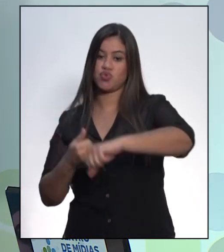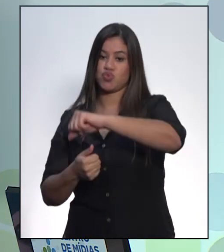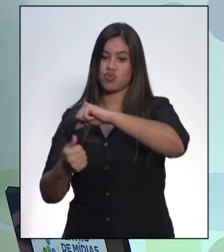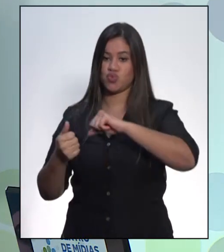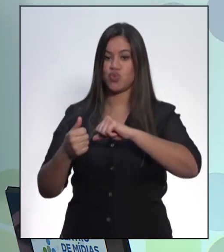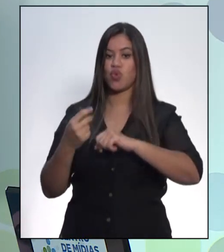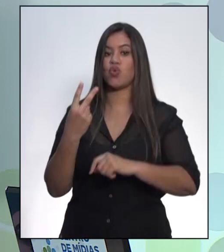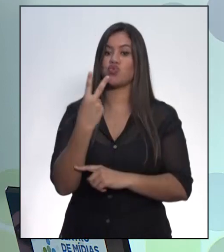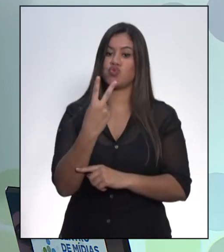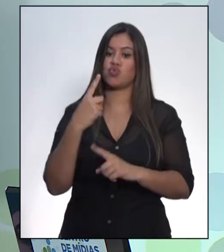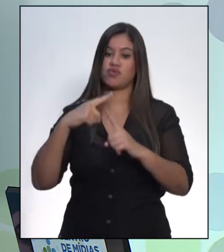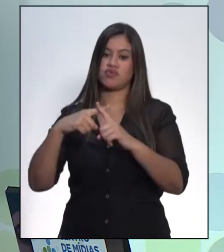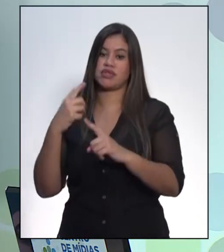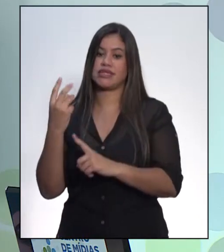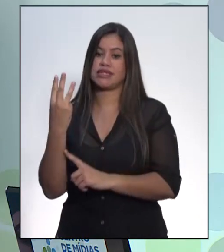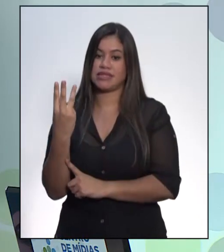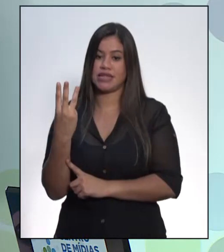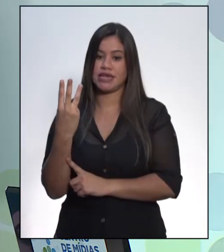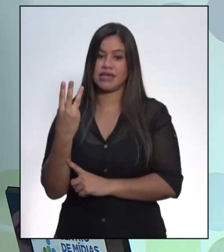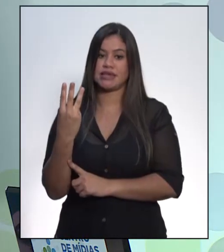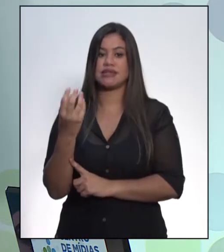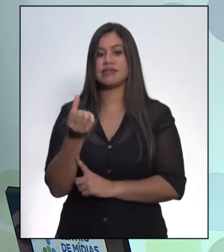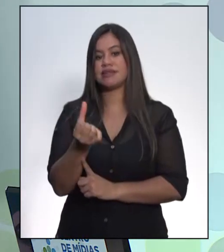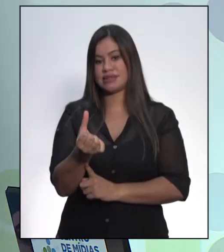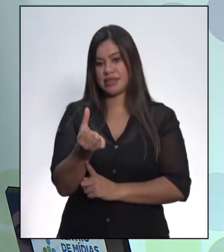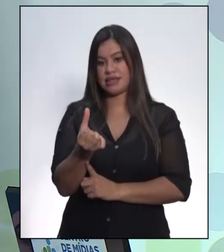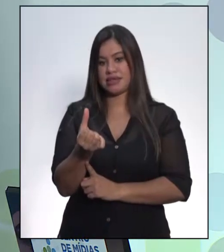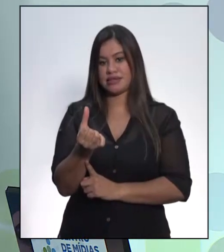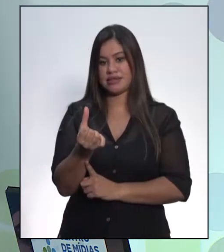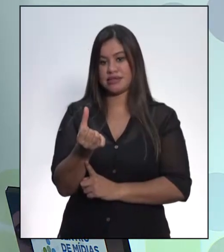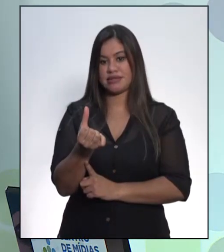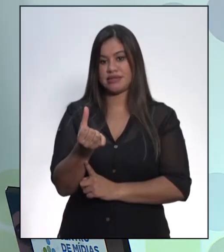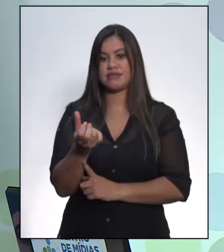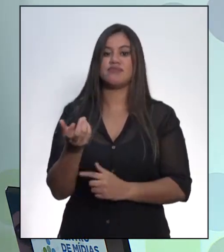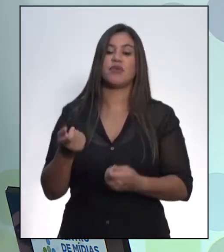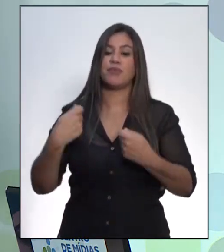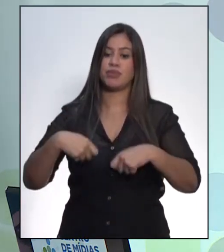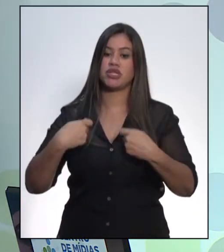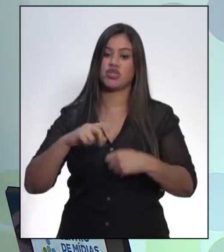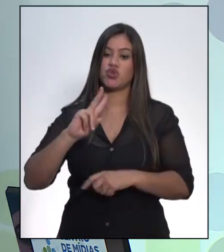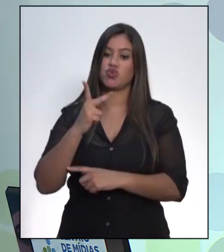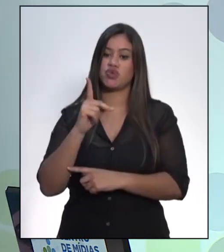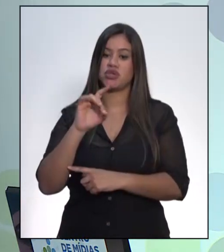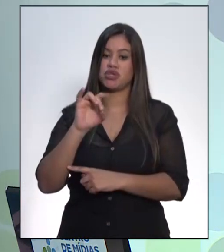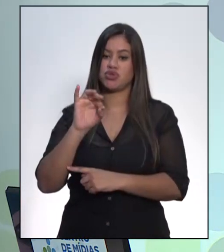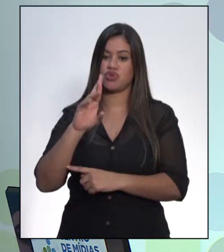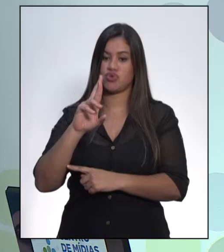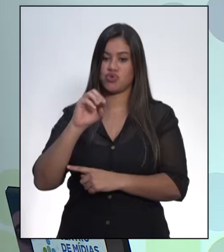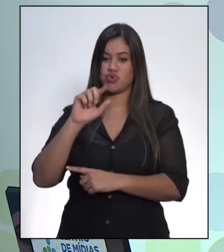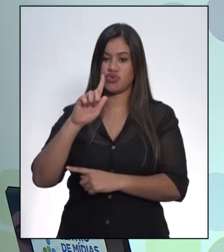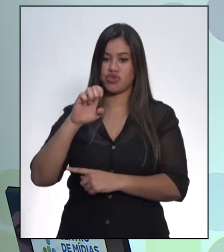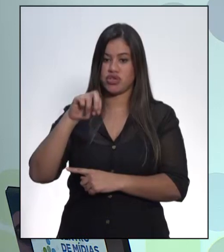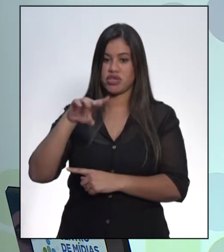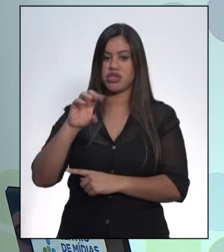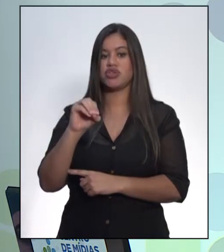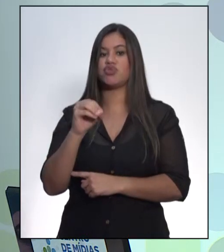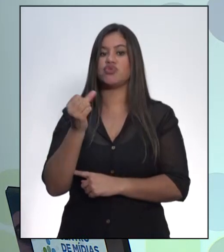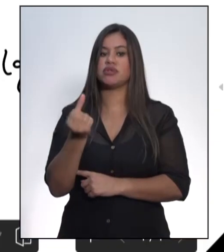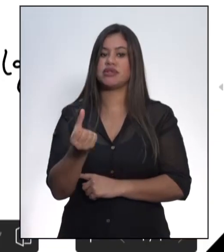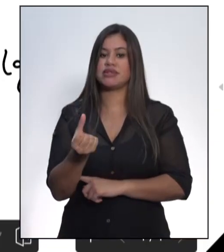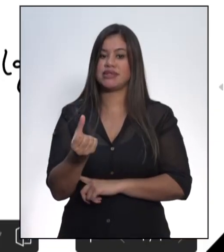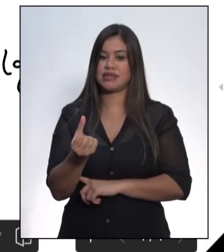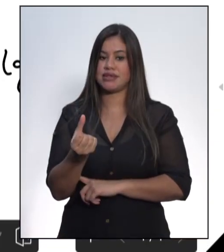3, 6. Então, aqui eu também preciso de 6 hidrogênios. Para eu ficar com 6 hidrogênios, eu vou pôr aqui